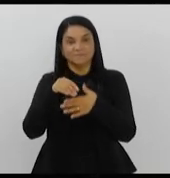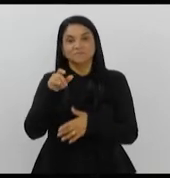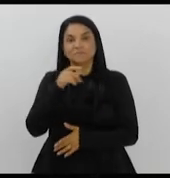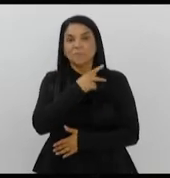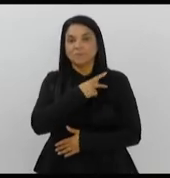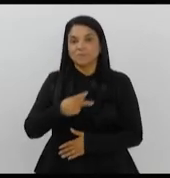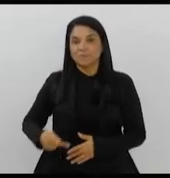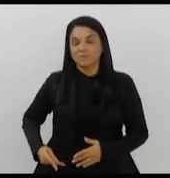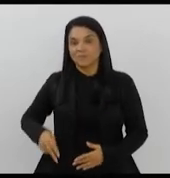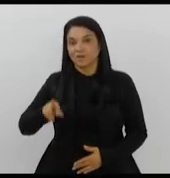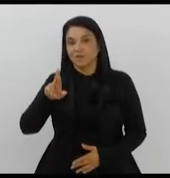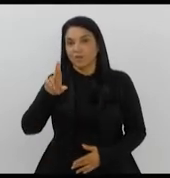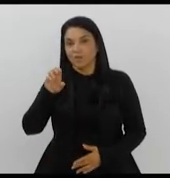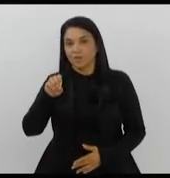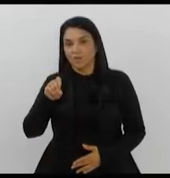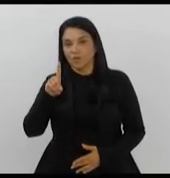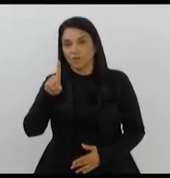Bacelar